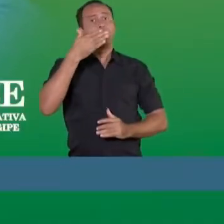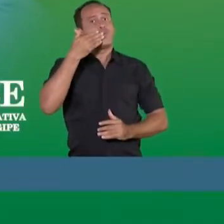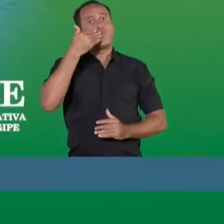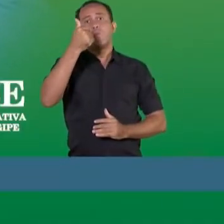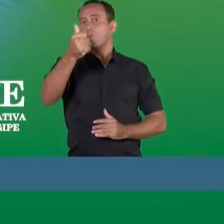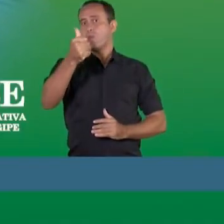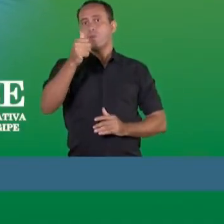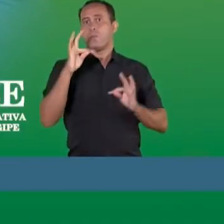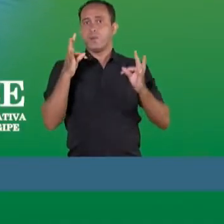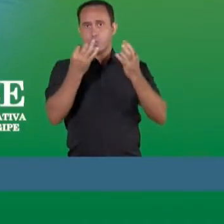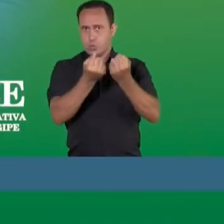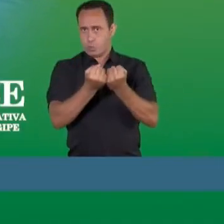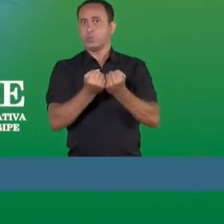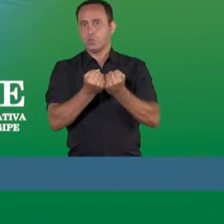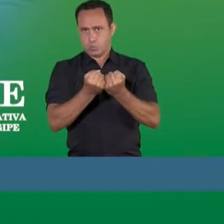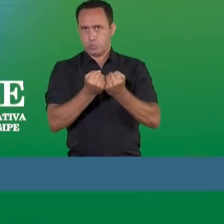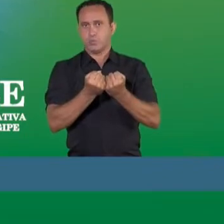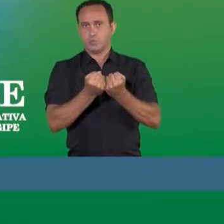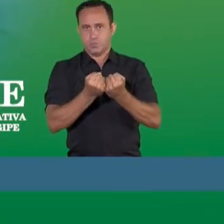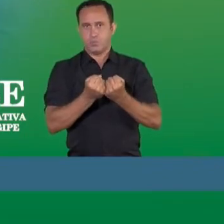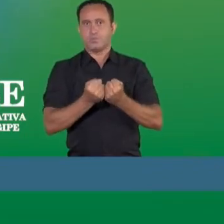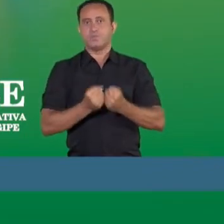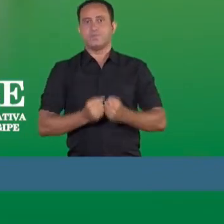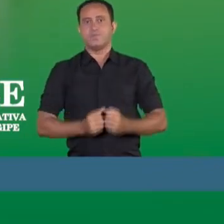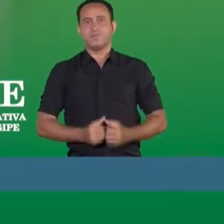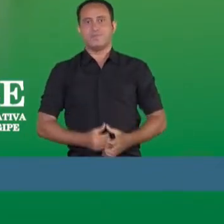futuro cada vez melhor para todos.